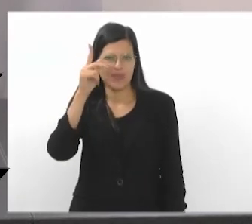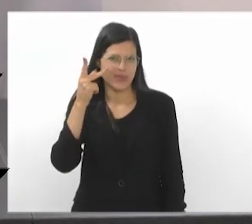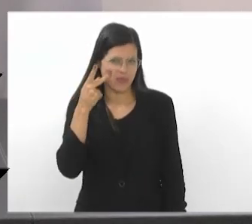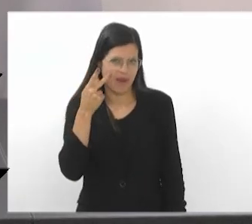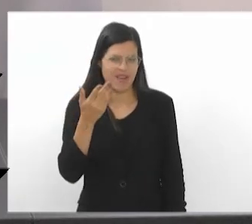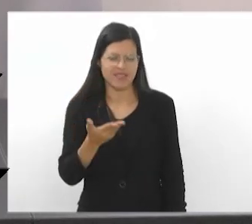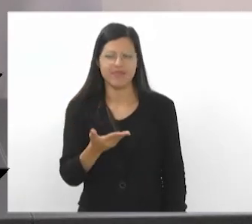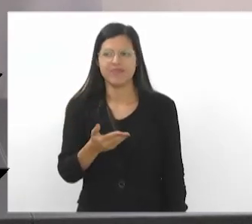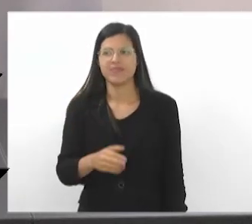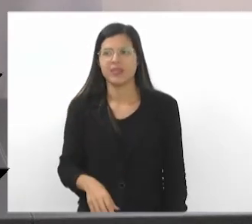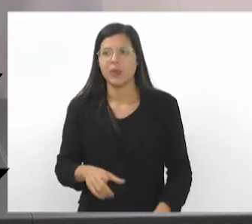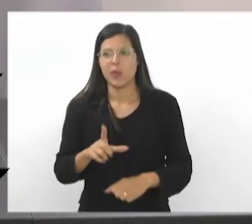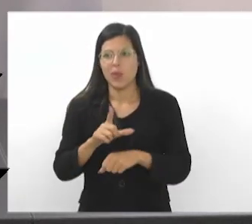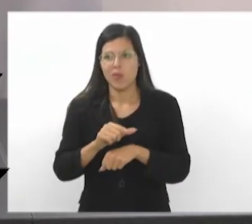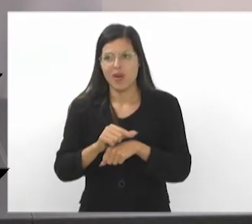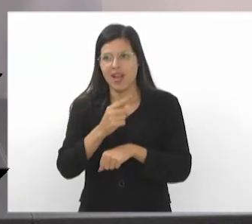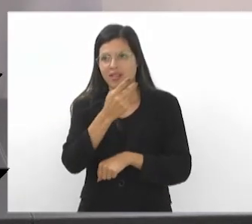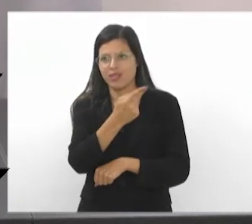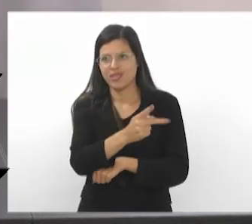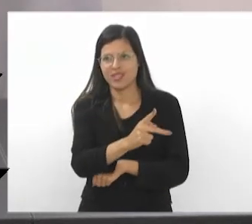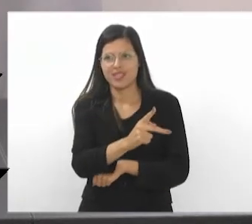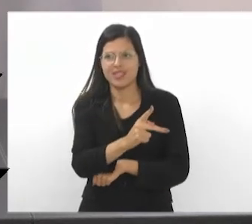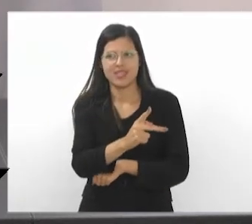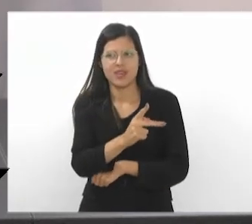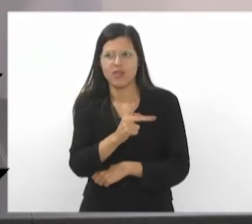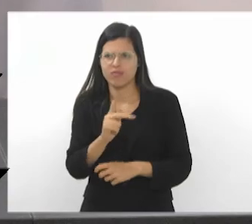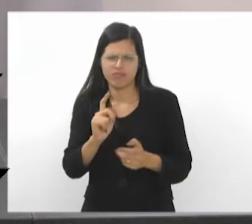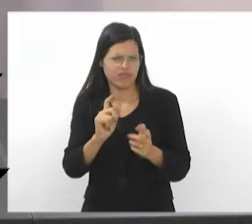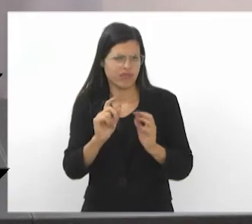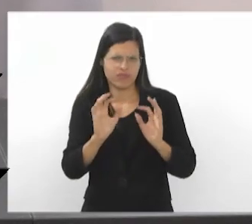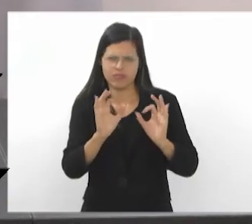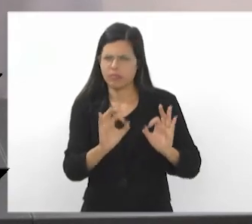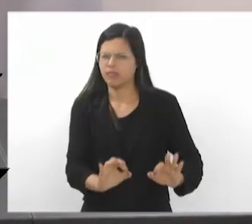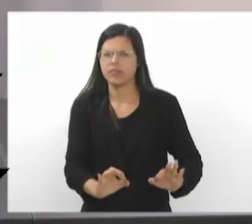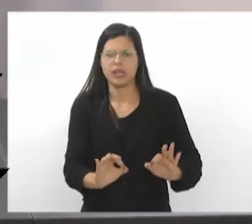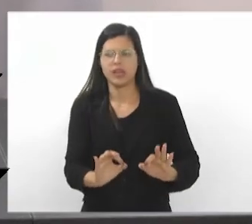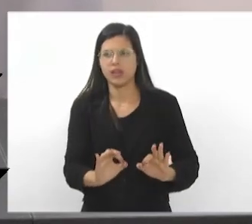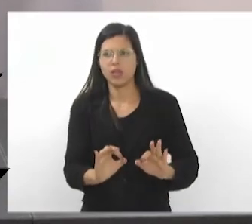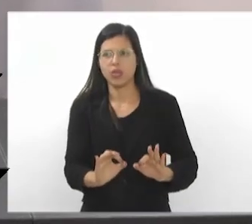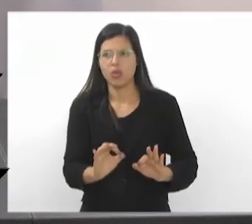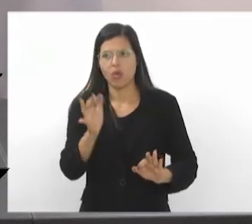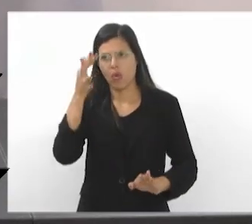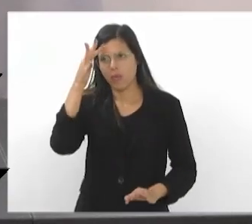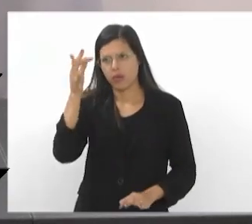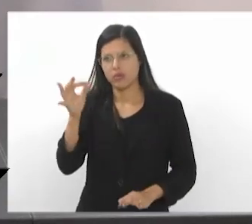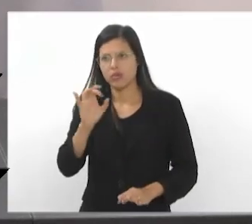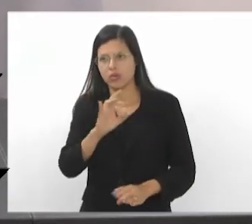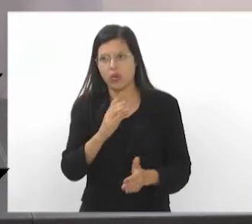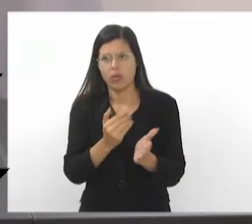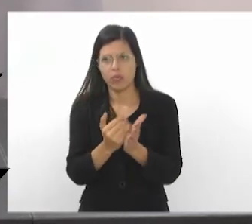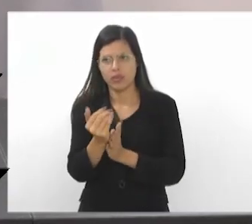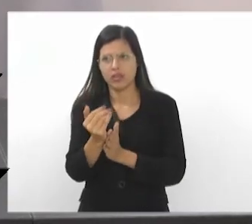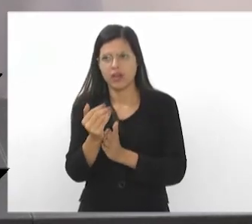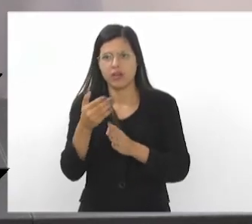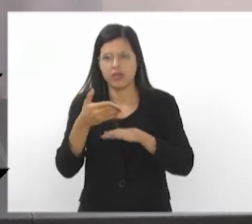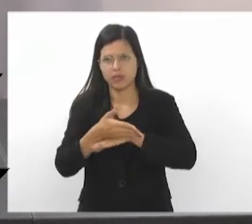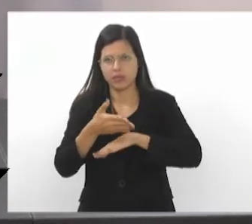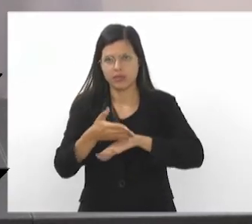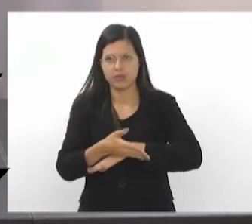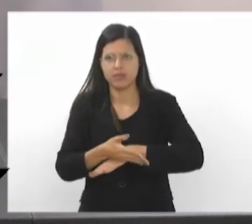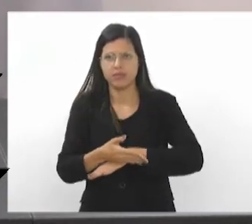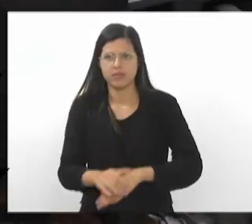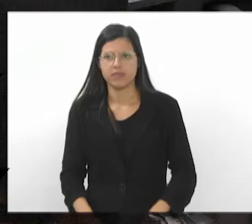o horário de Vossa Excelência está mais do que pertinente, adequado e compreendido. Só começaremos quando Vossa Excelência estiver presente. Presidente,